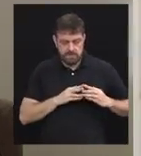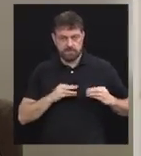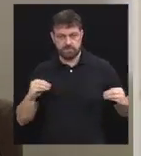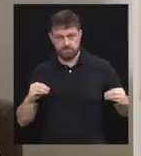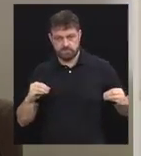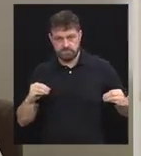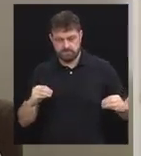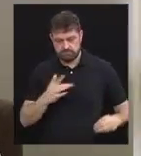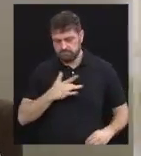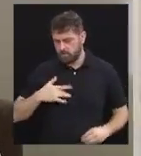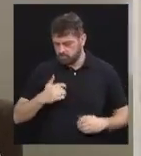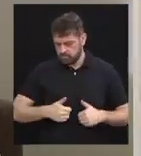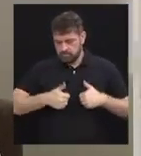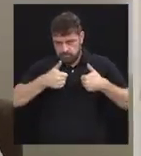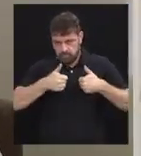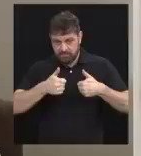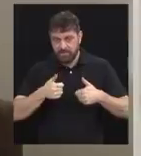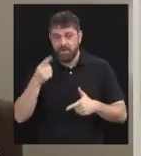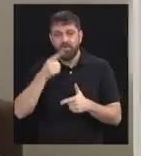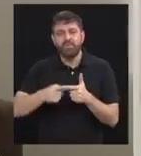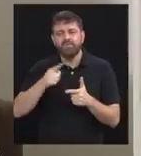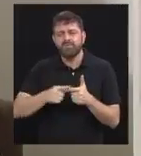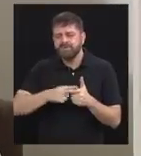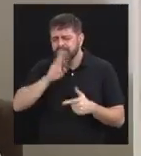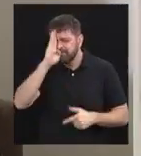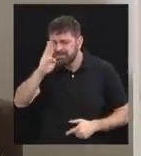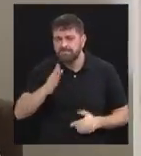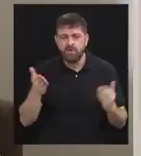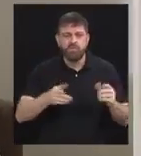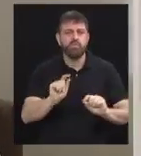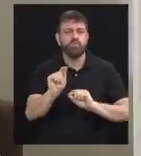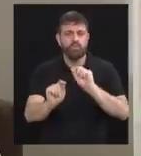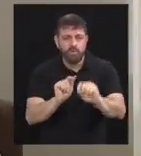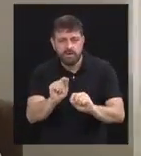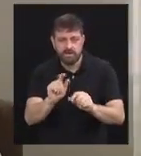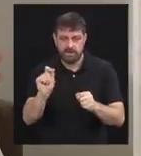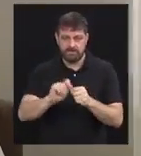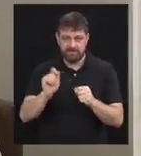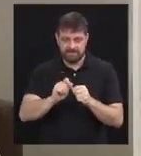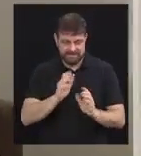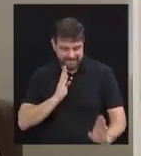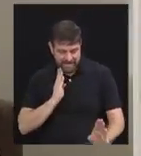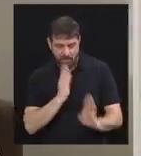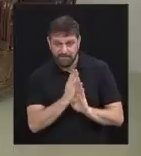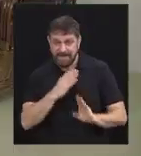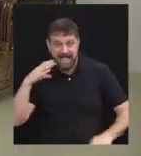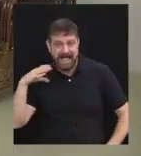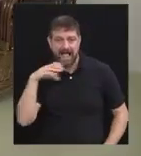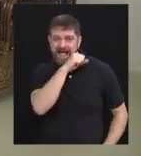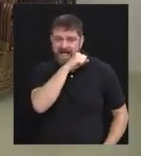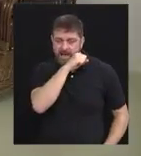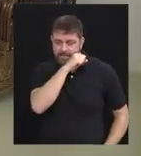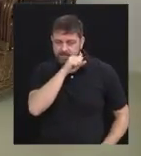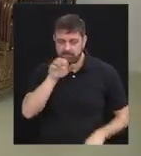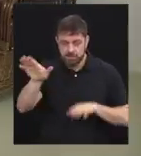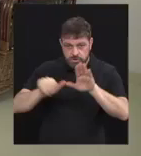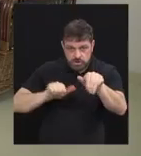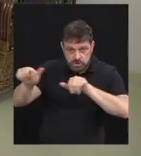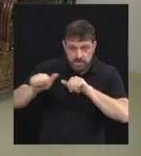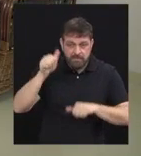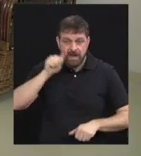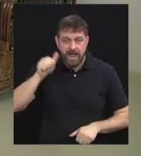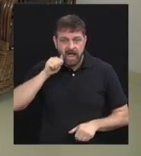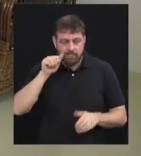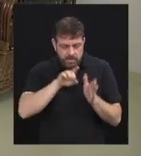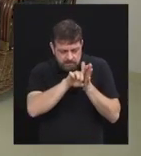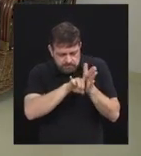pacientes. O nosso grande problema hoje é fazer diagnóstico precoce, trazer esses pacientes,